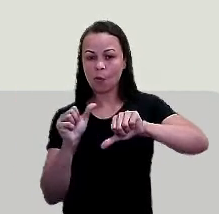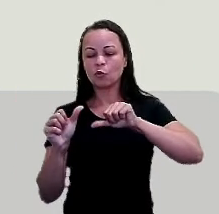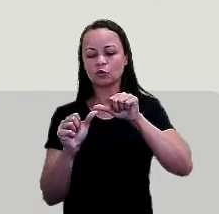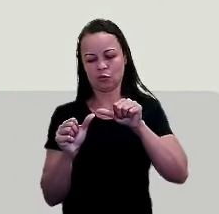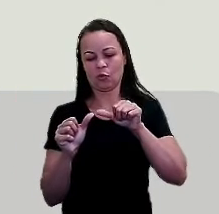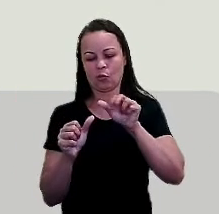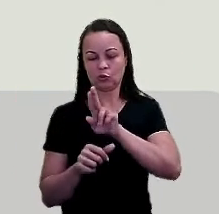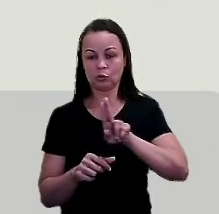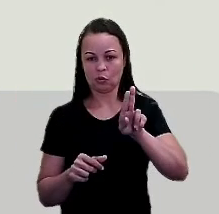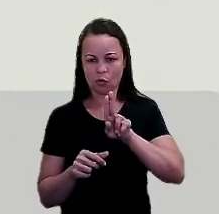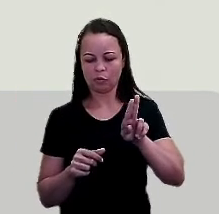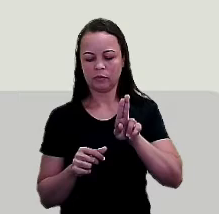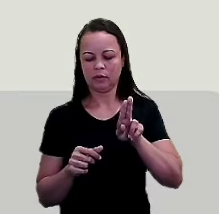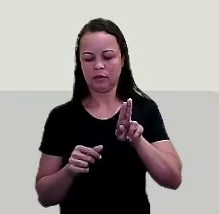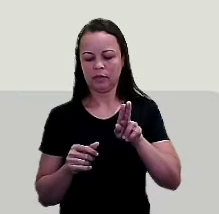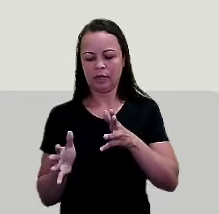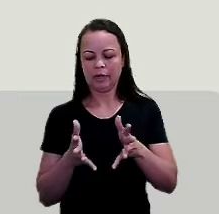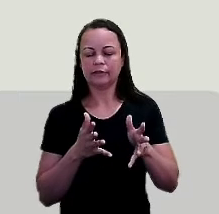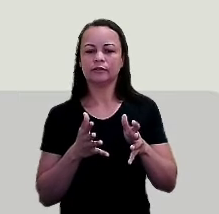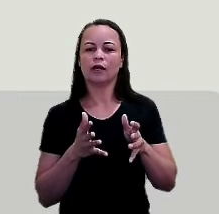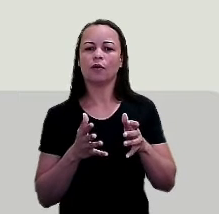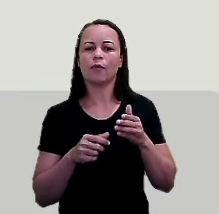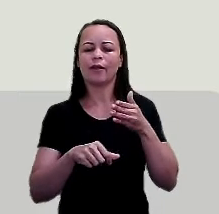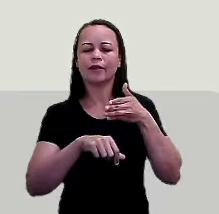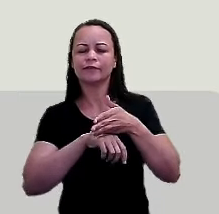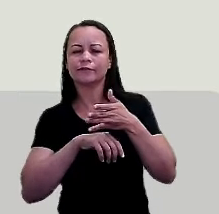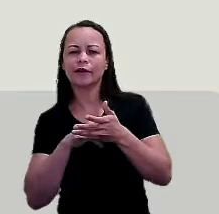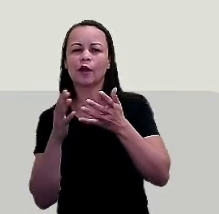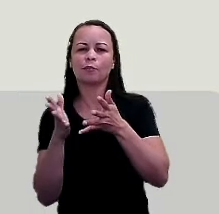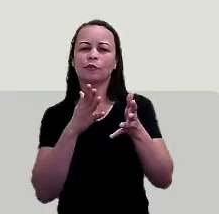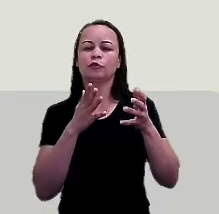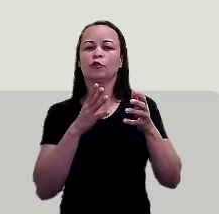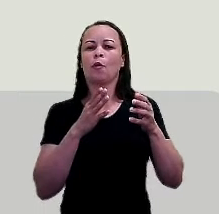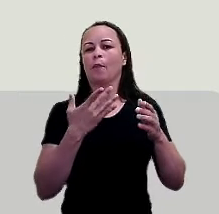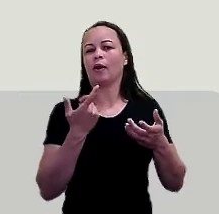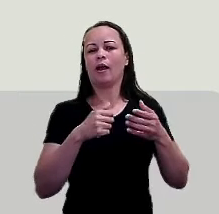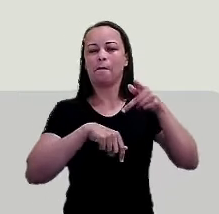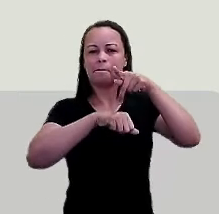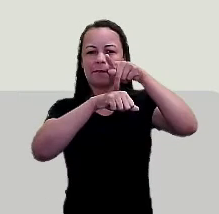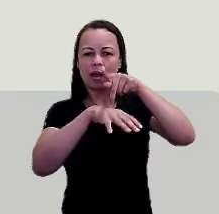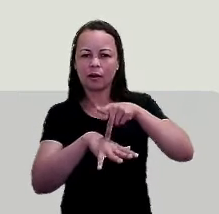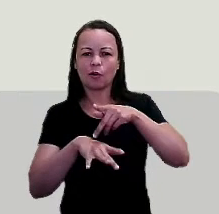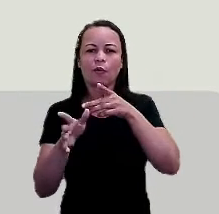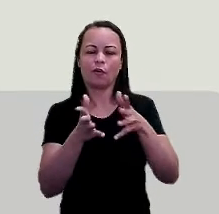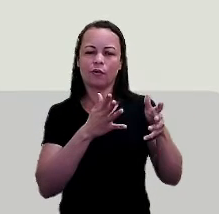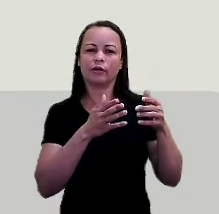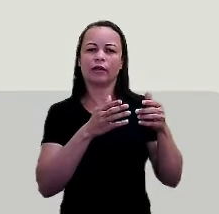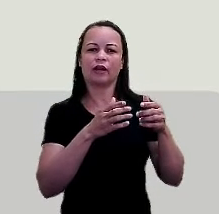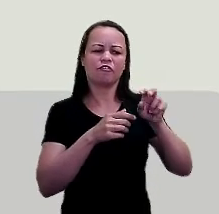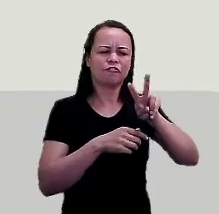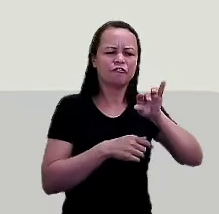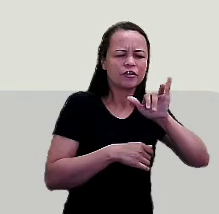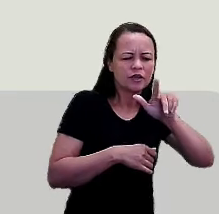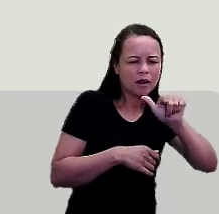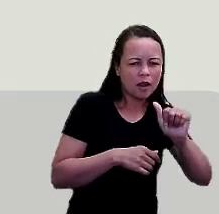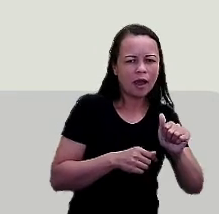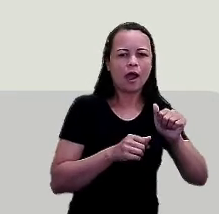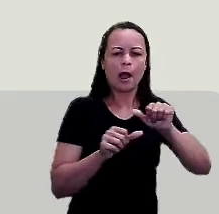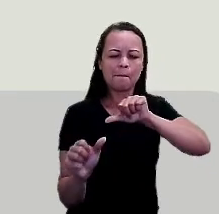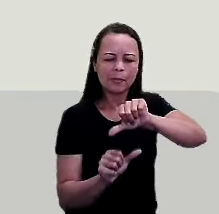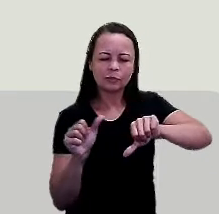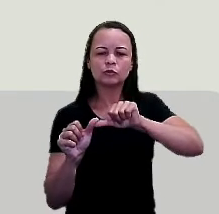freguesia, entramos para a paróquia, fomos vila para poder chegar à cidade. É só a gente pensar, né? Gente,